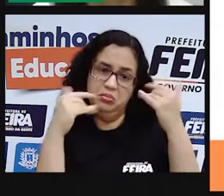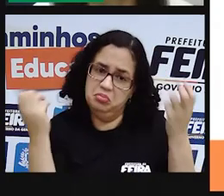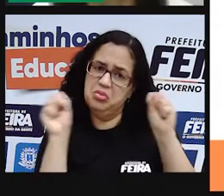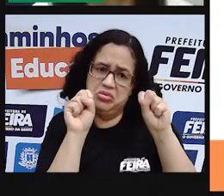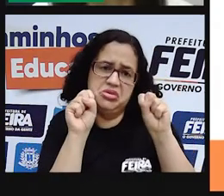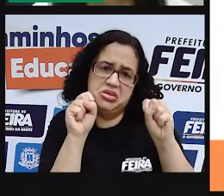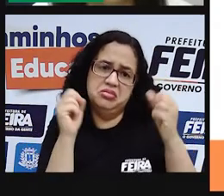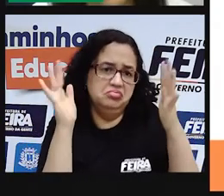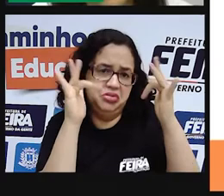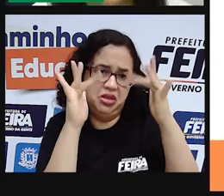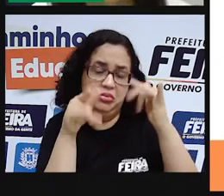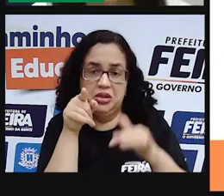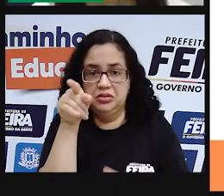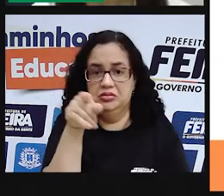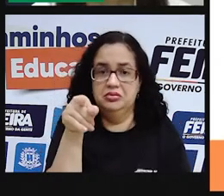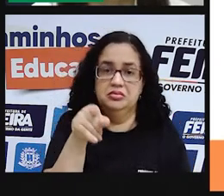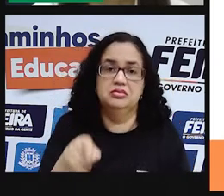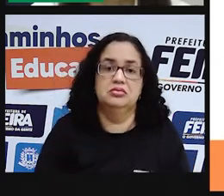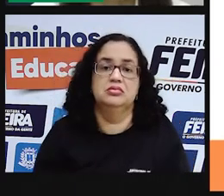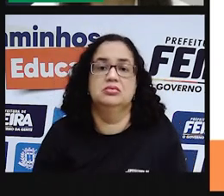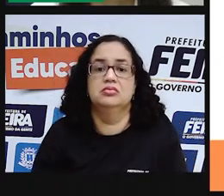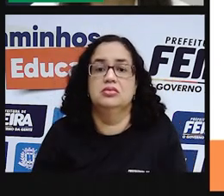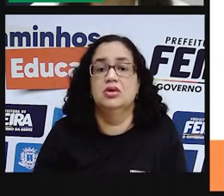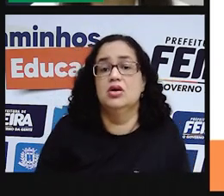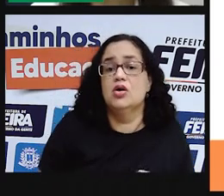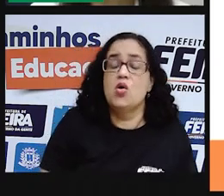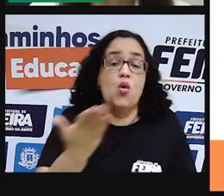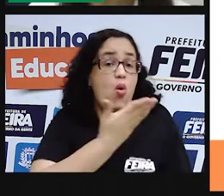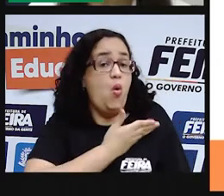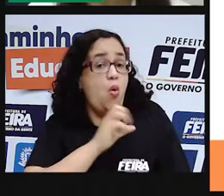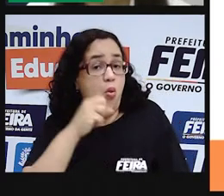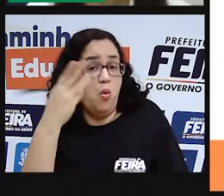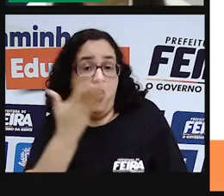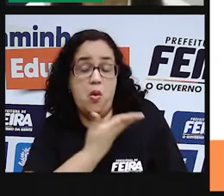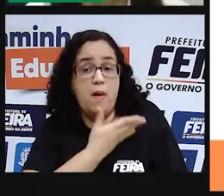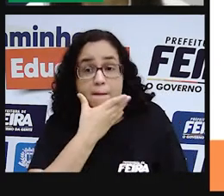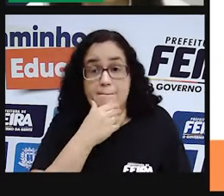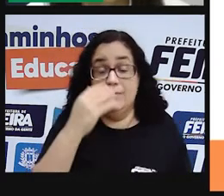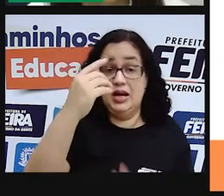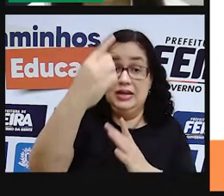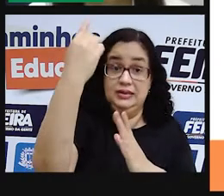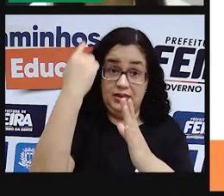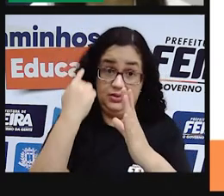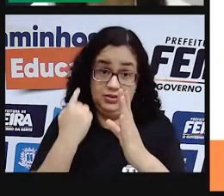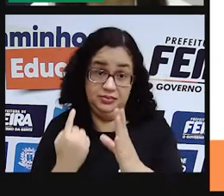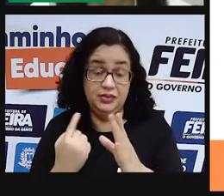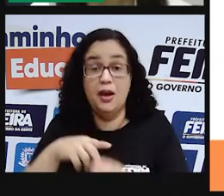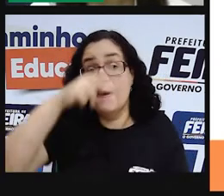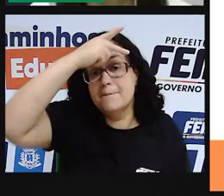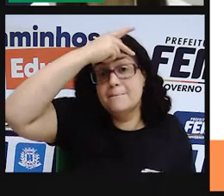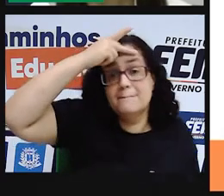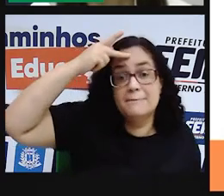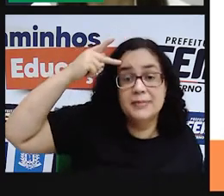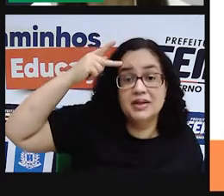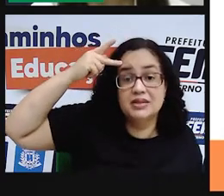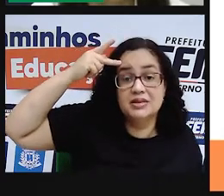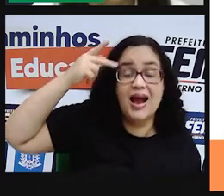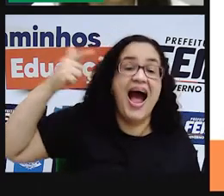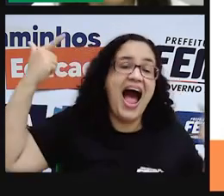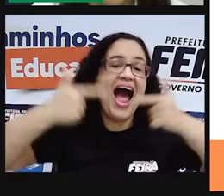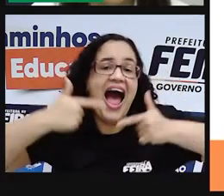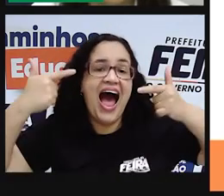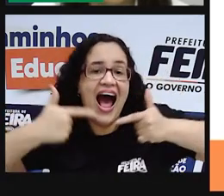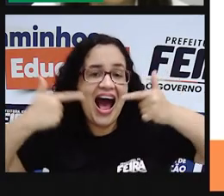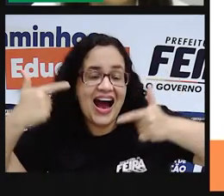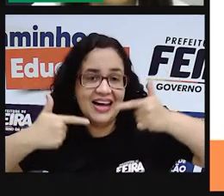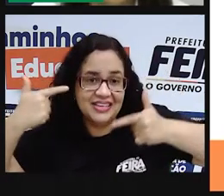que provavelmente é o namorado dela, né? Ou um amigo. E atrás dos dois existem pessoas aí rindo,